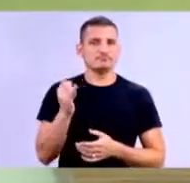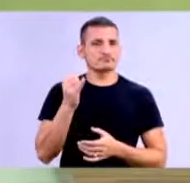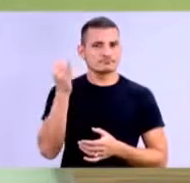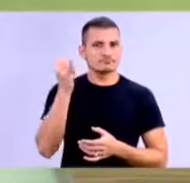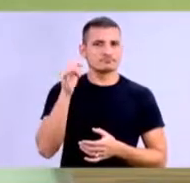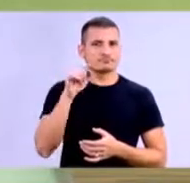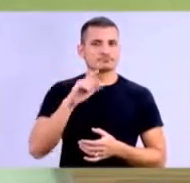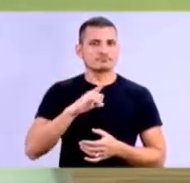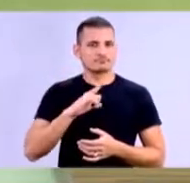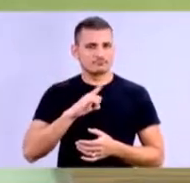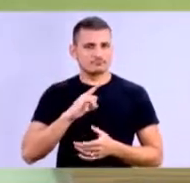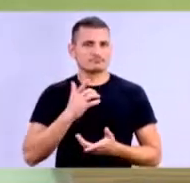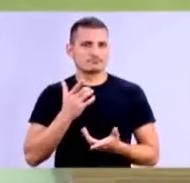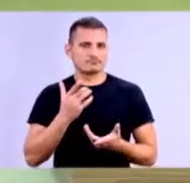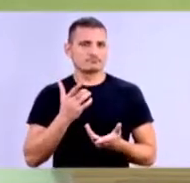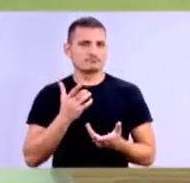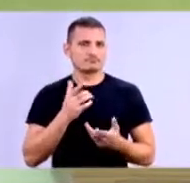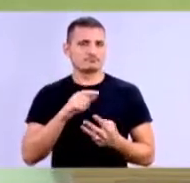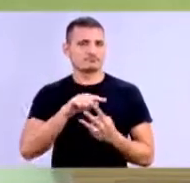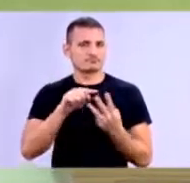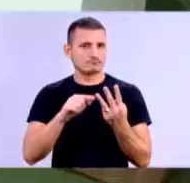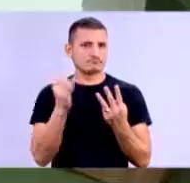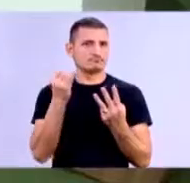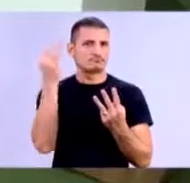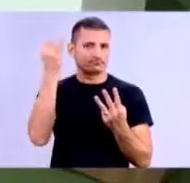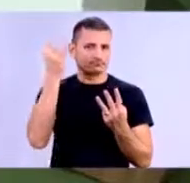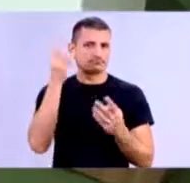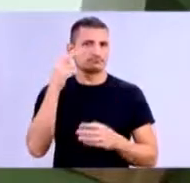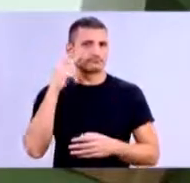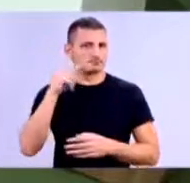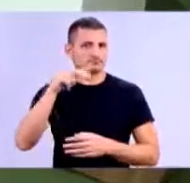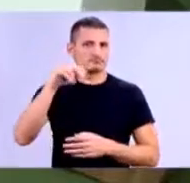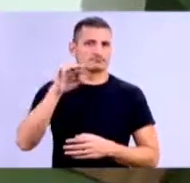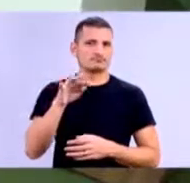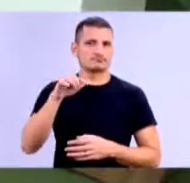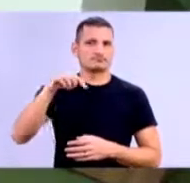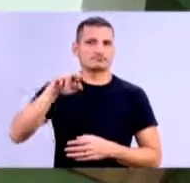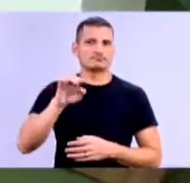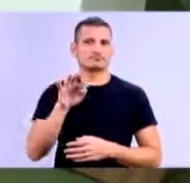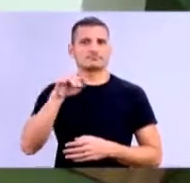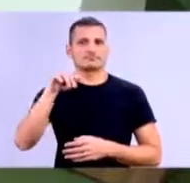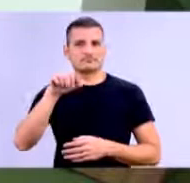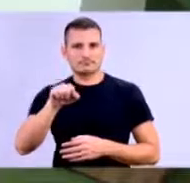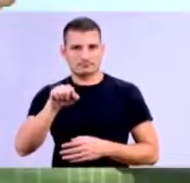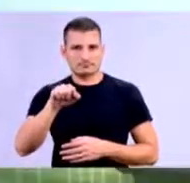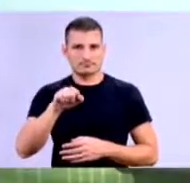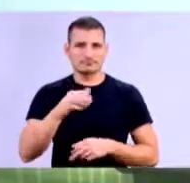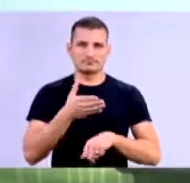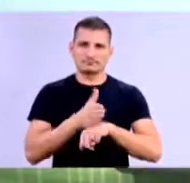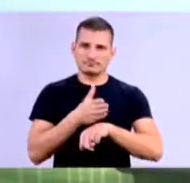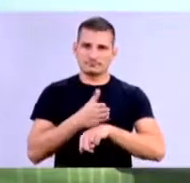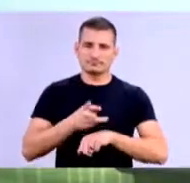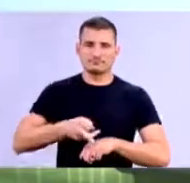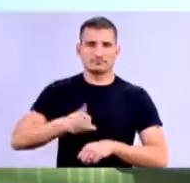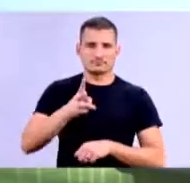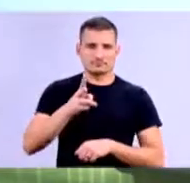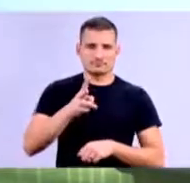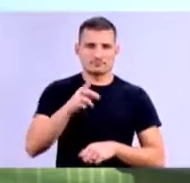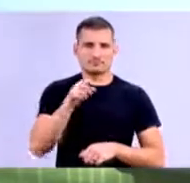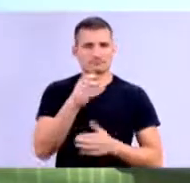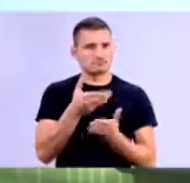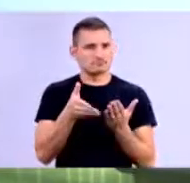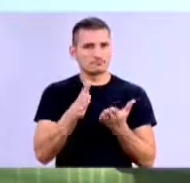você ter esses princípios e observar as netiquetas. Praticar sempre, né, professora? Isso você não vai perder em